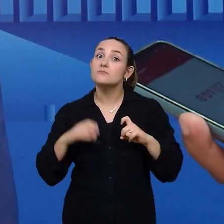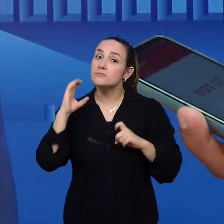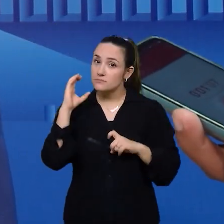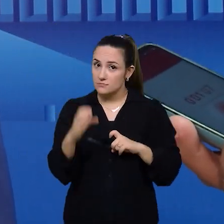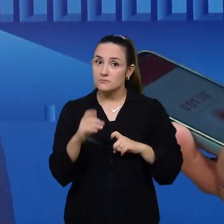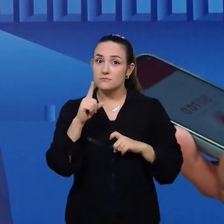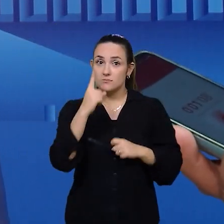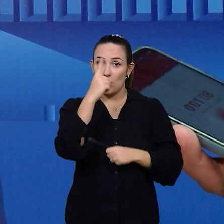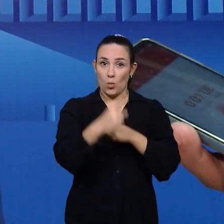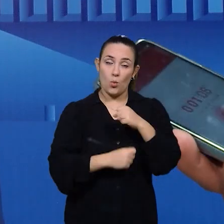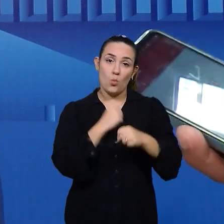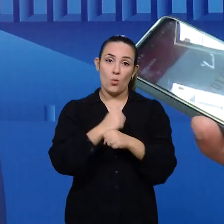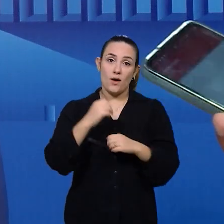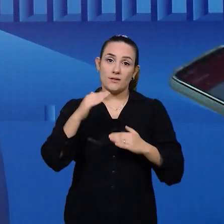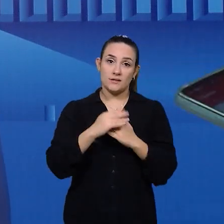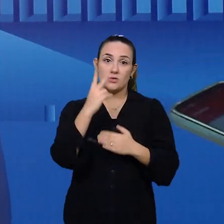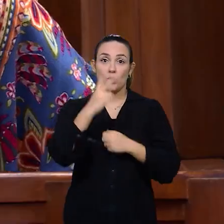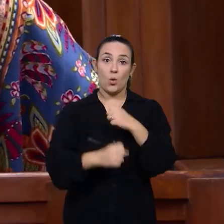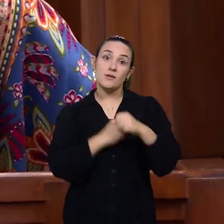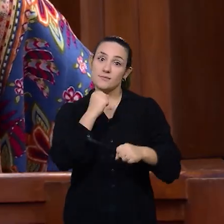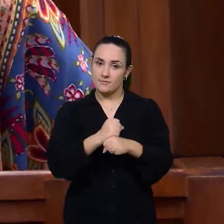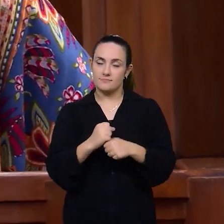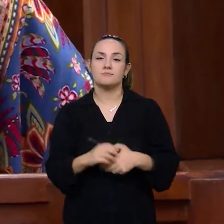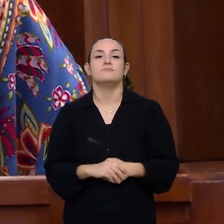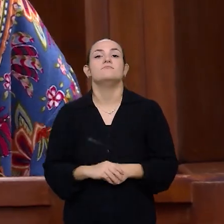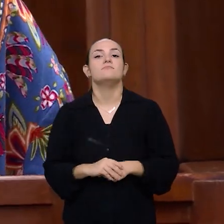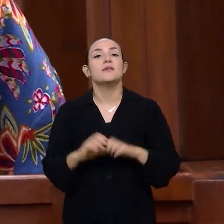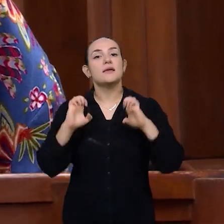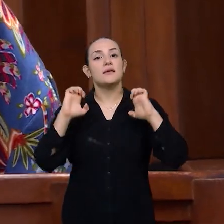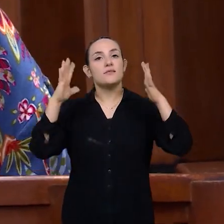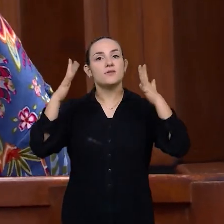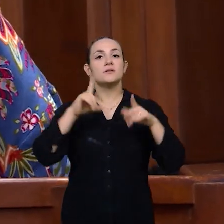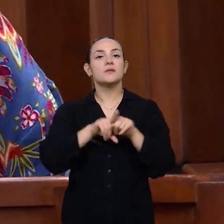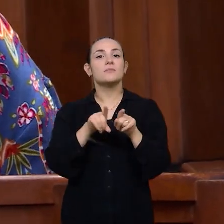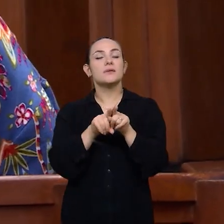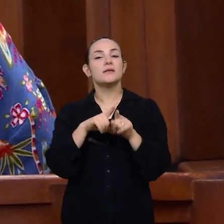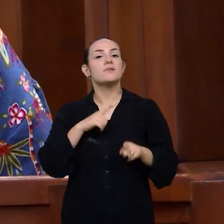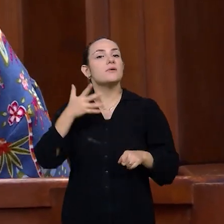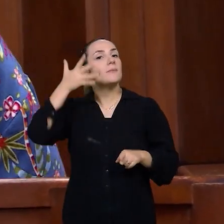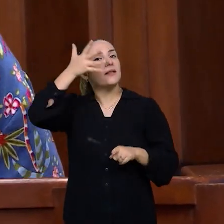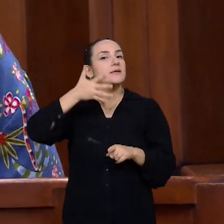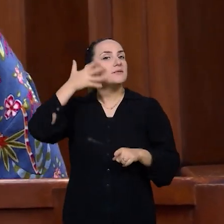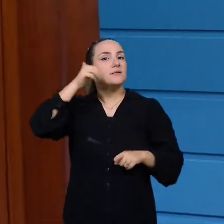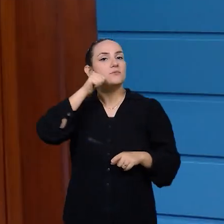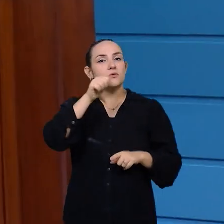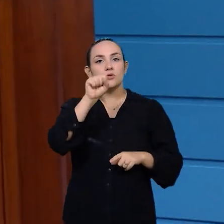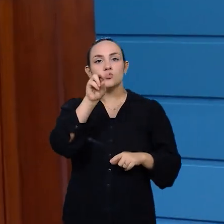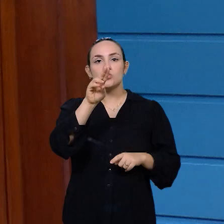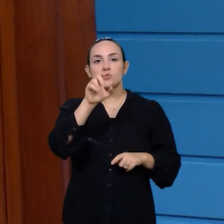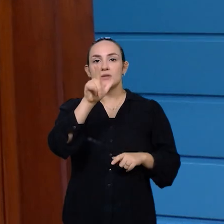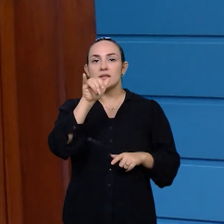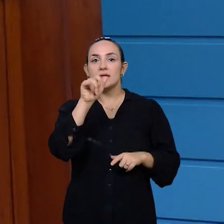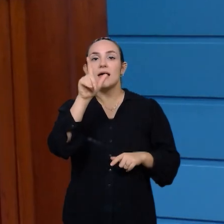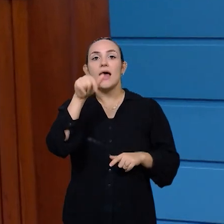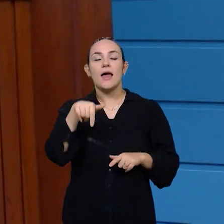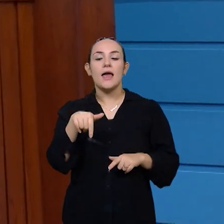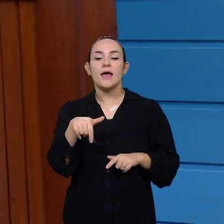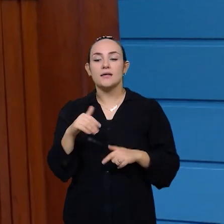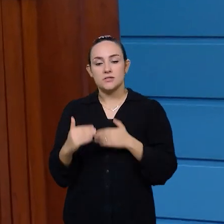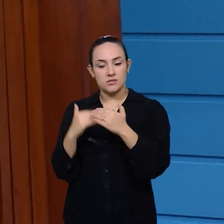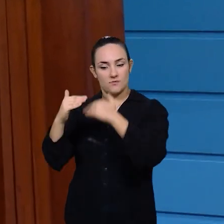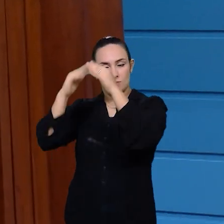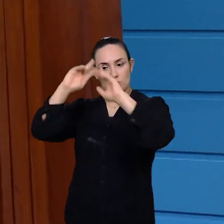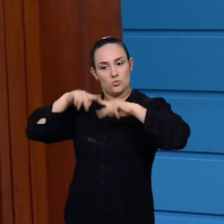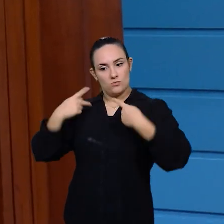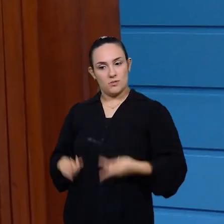pena desse crime ele é de 1 a 2 anos. O evento também teve como palestrante a terapeuta Sueli Pinto, especialista na